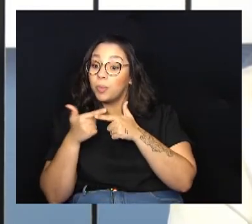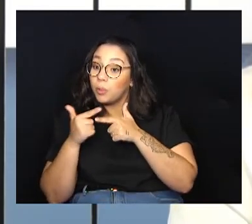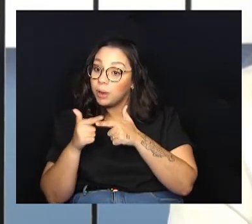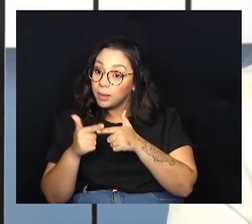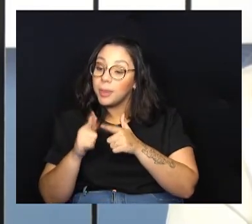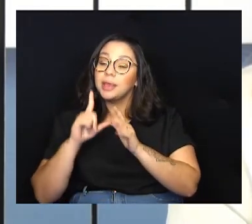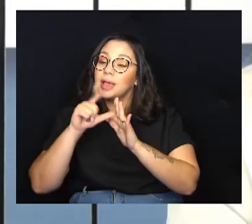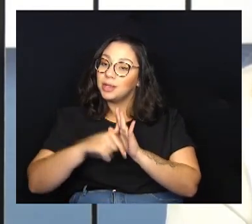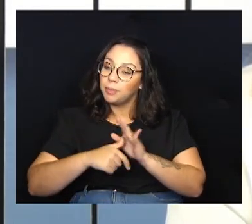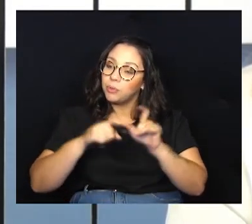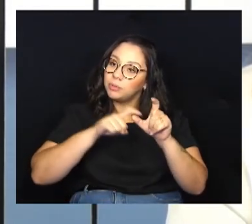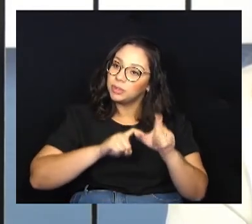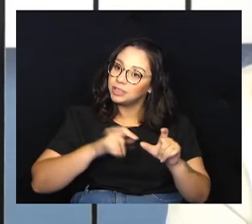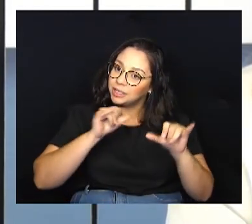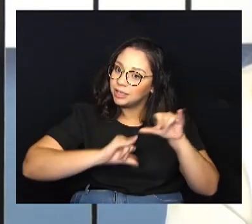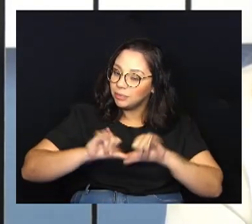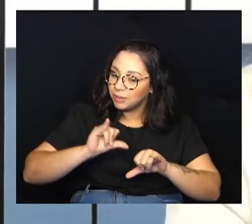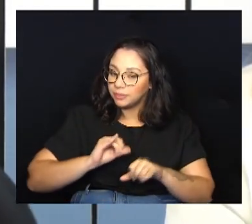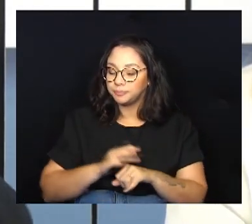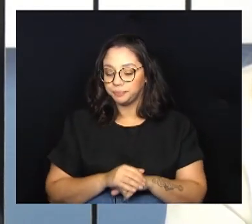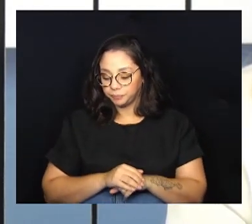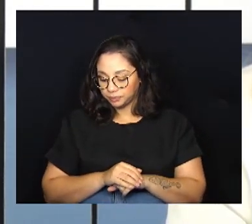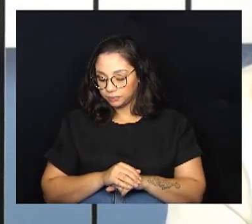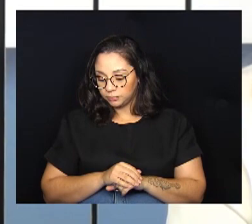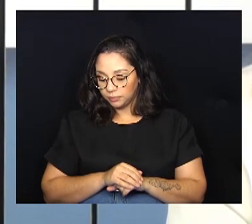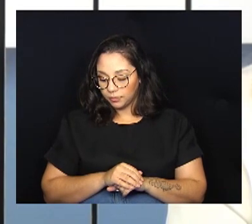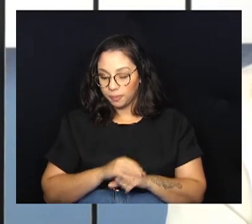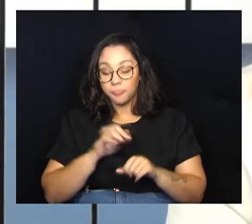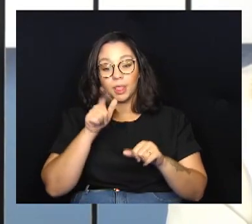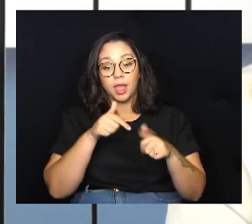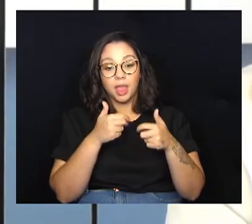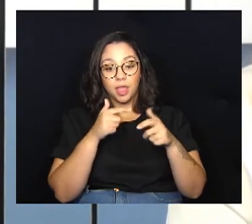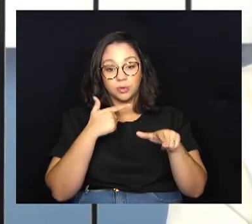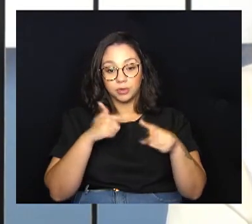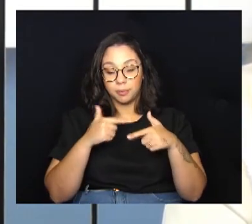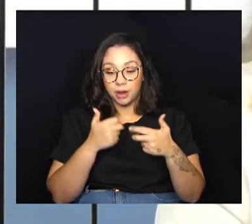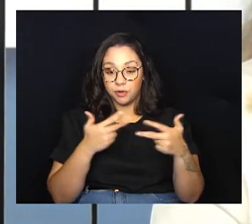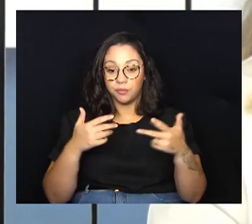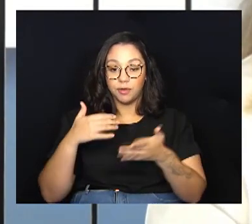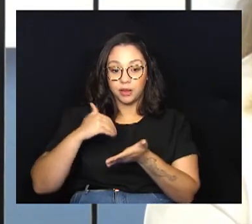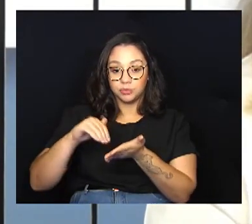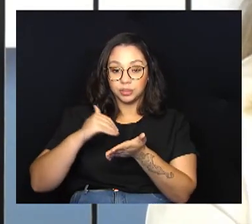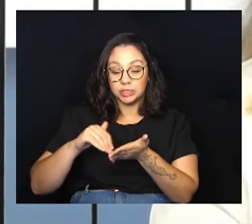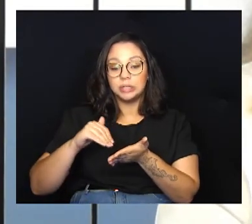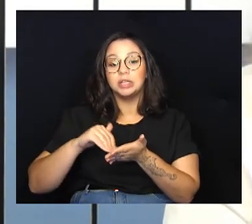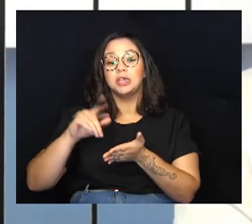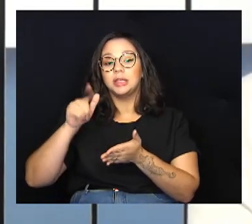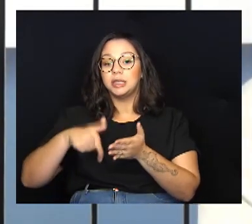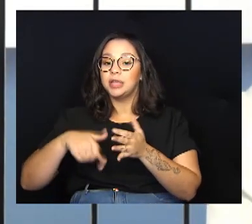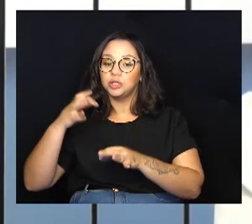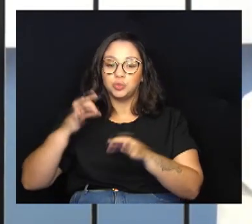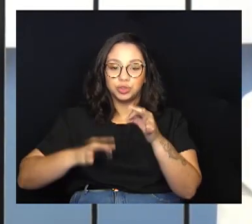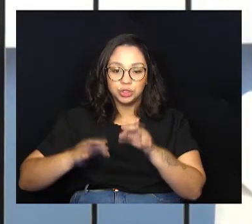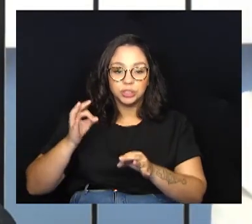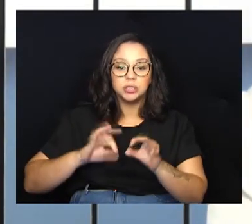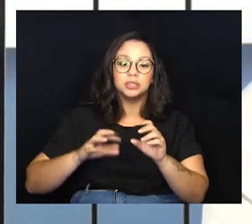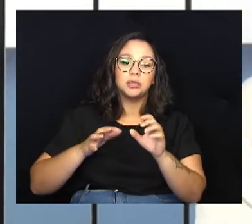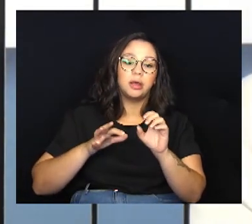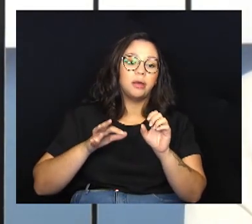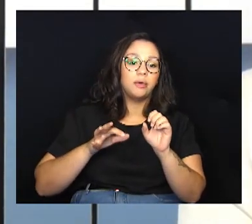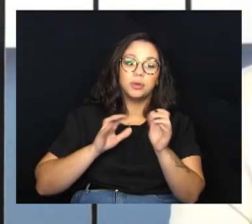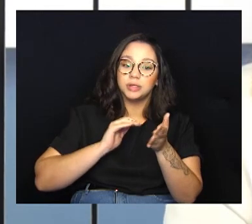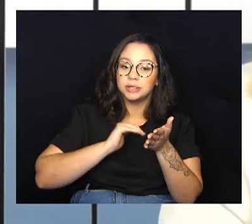tempo tinha um dos integrantes dessa diretoria, ele tinha biqueiras, né? E ao mesmo tempo o tratamento para essas